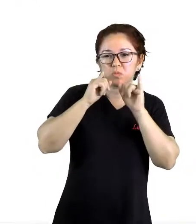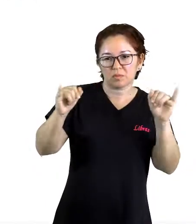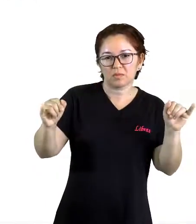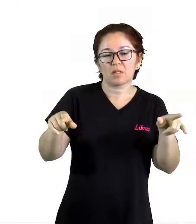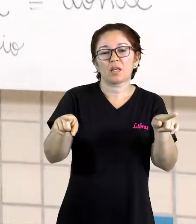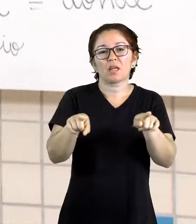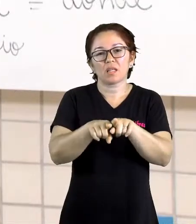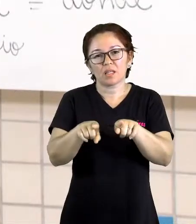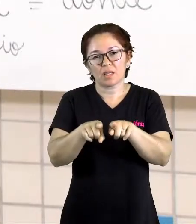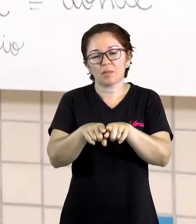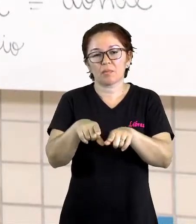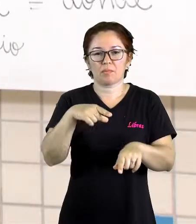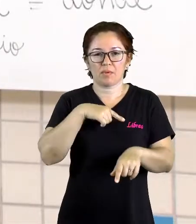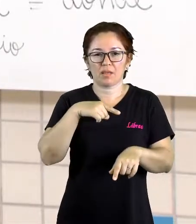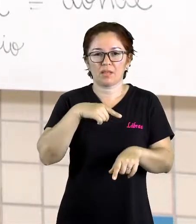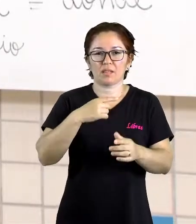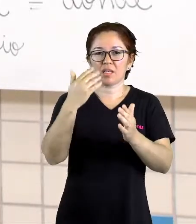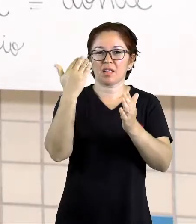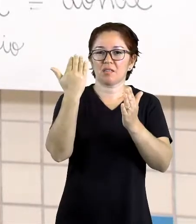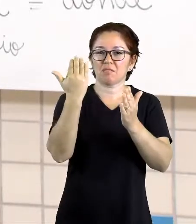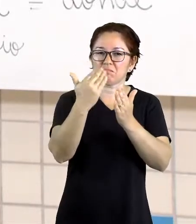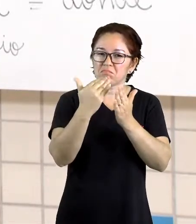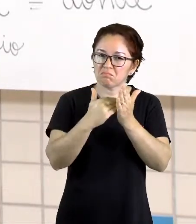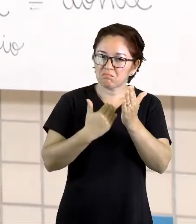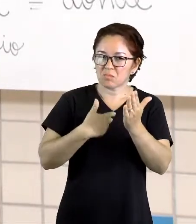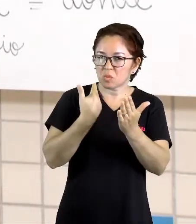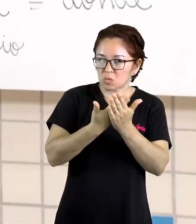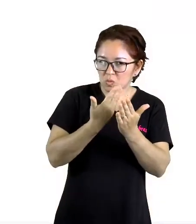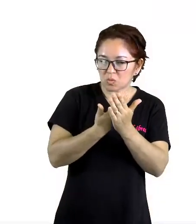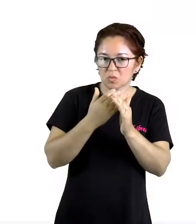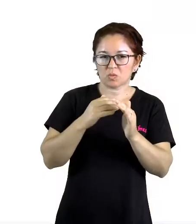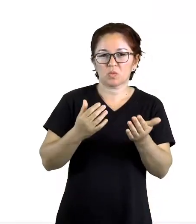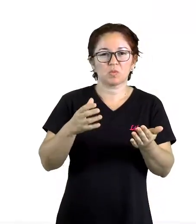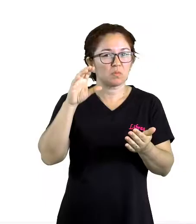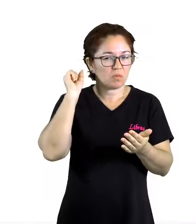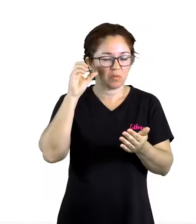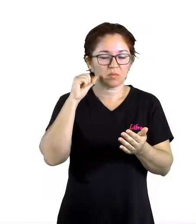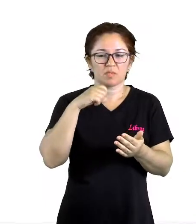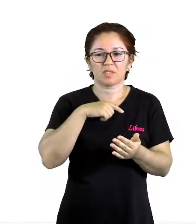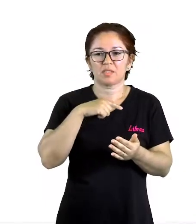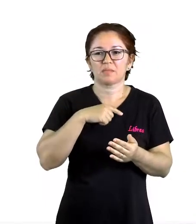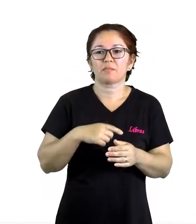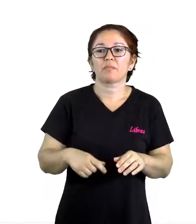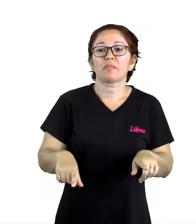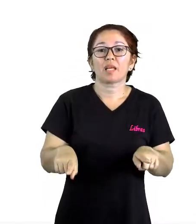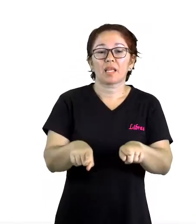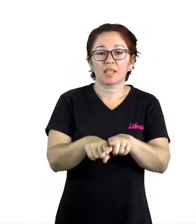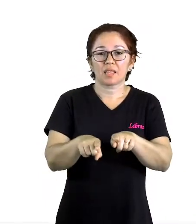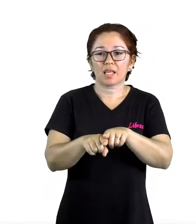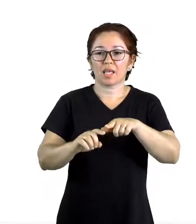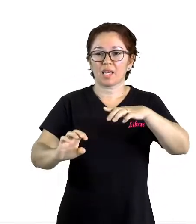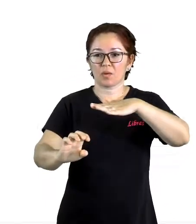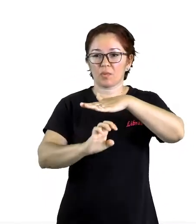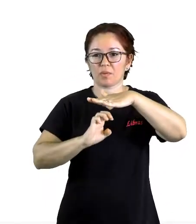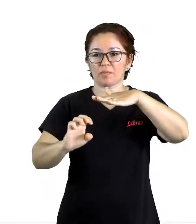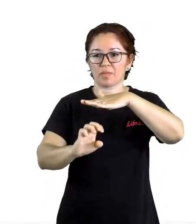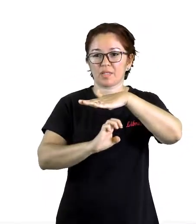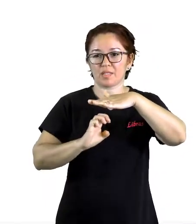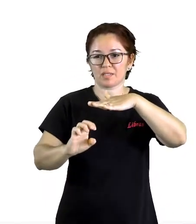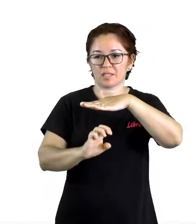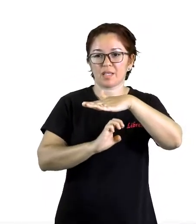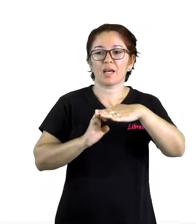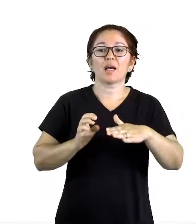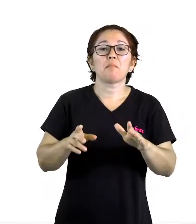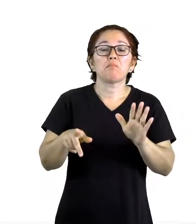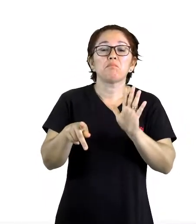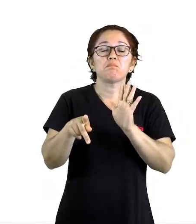educacionais. Adam Curry, apresentador norte-americano da Music Television, MTV,